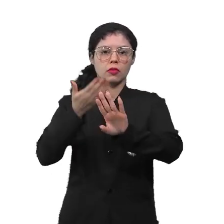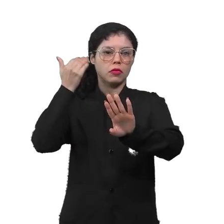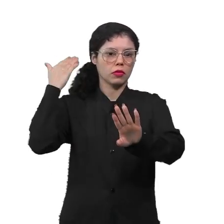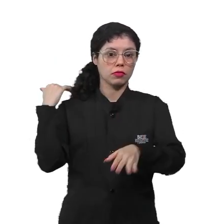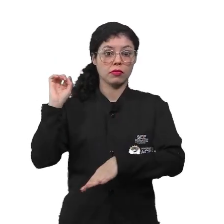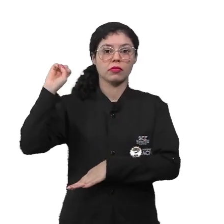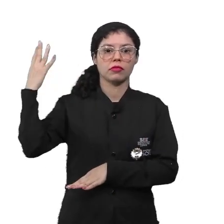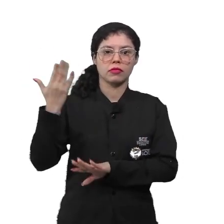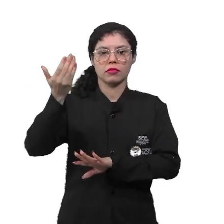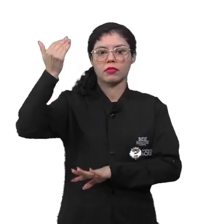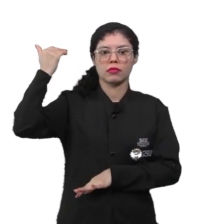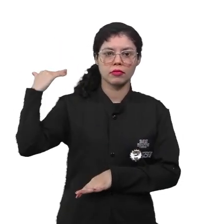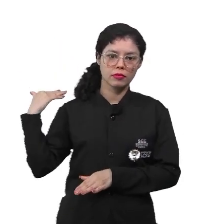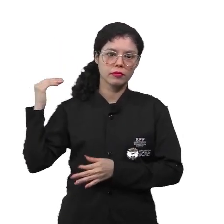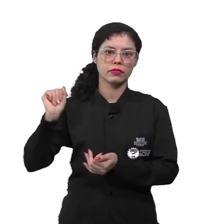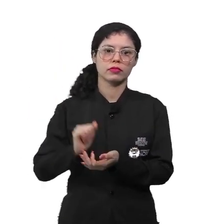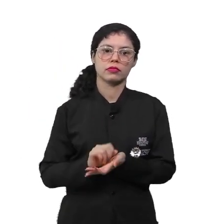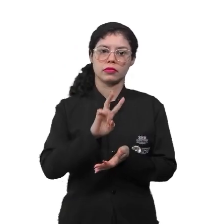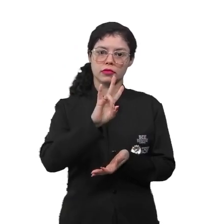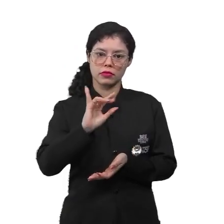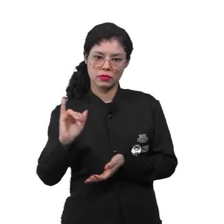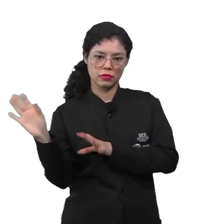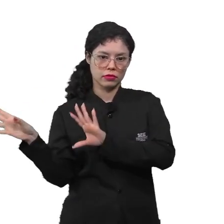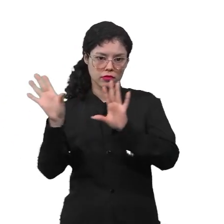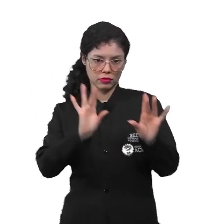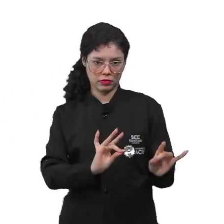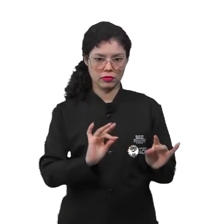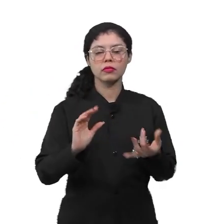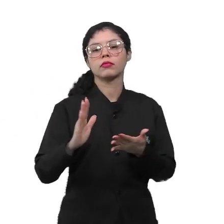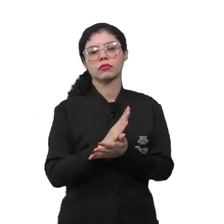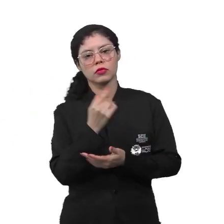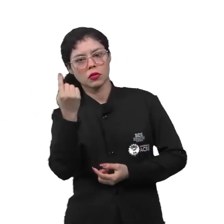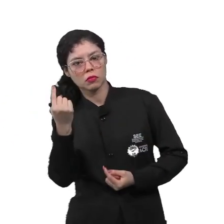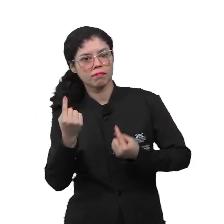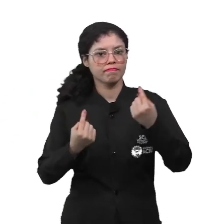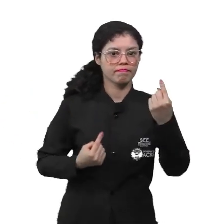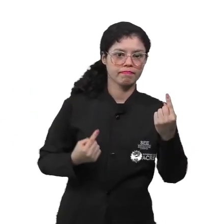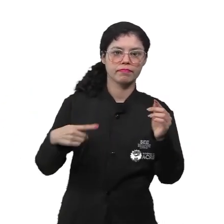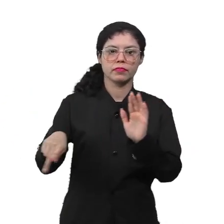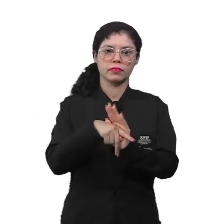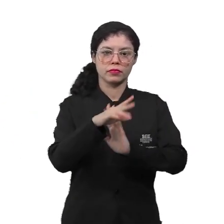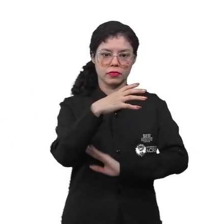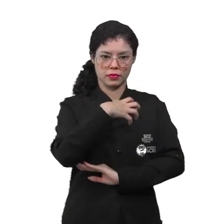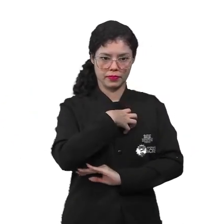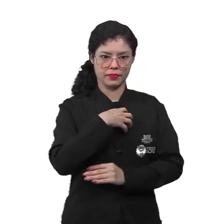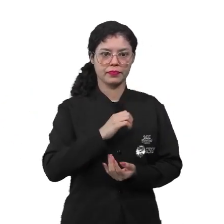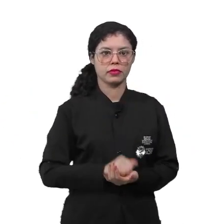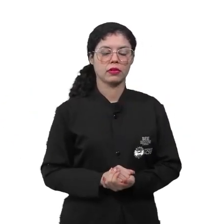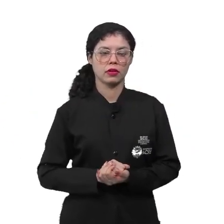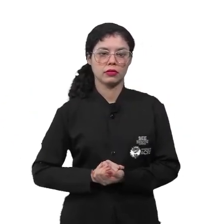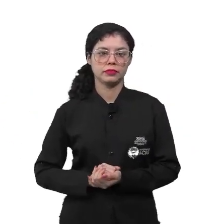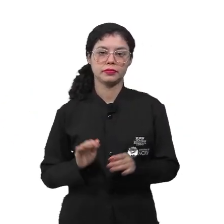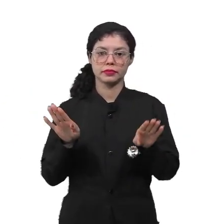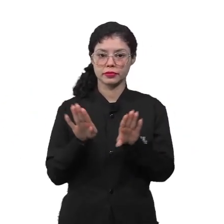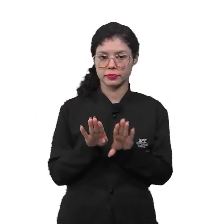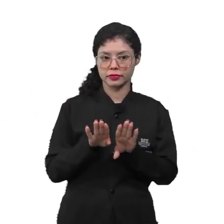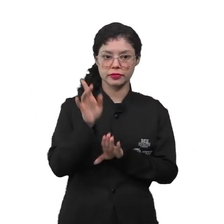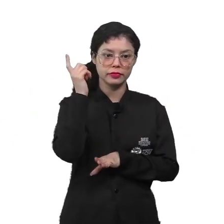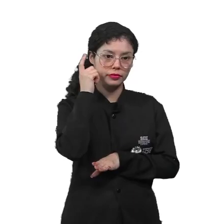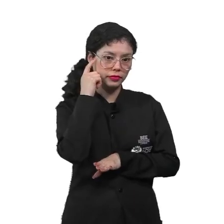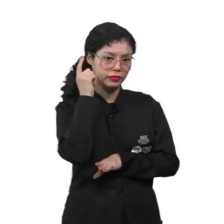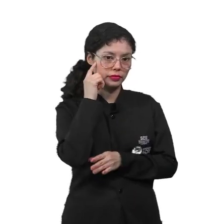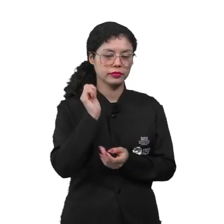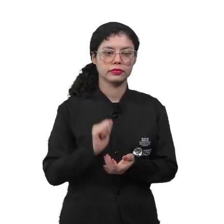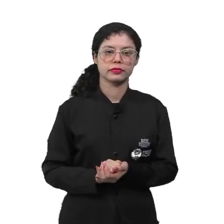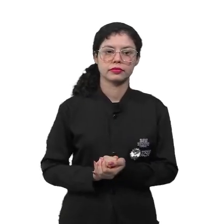um acontecimento lá no passado e que você vai estar trazendo vez ou outra para a história do momento. Vai pensar também na criação